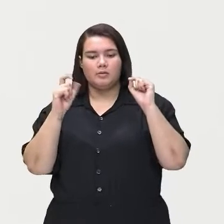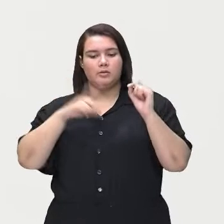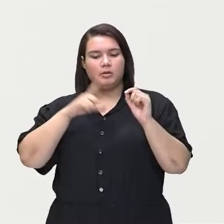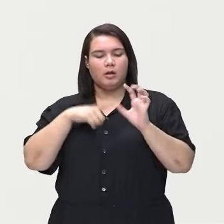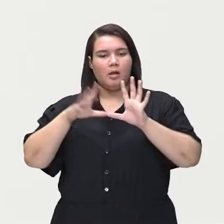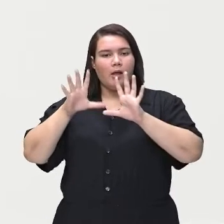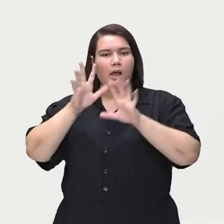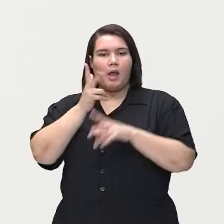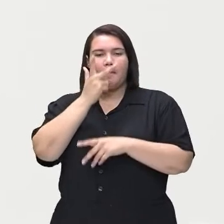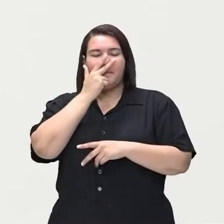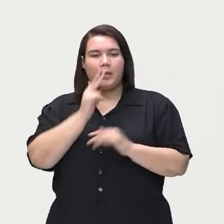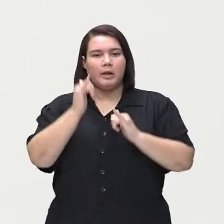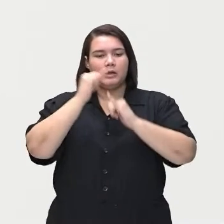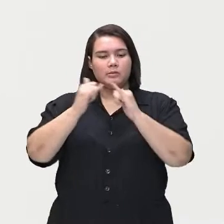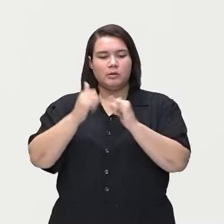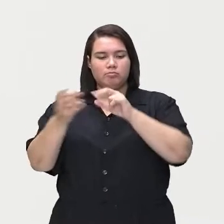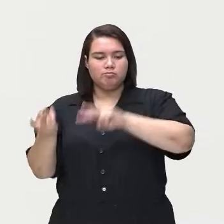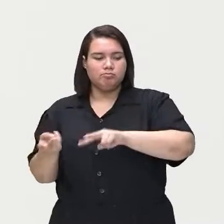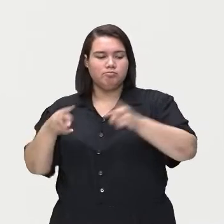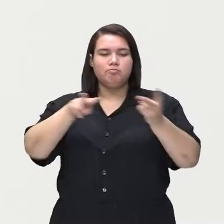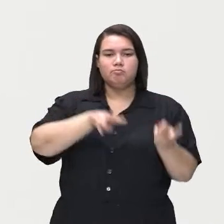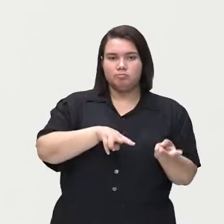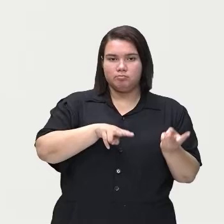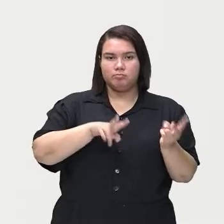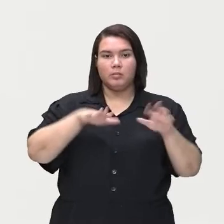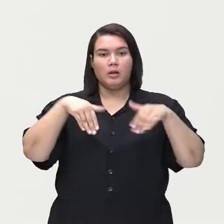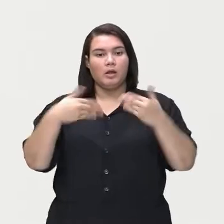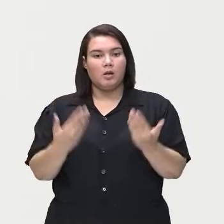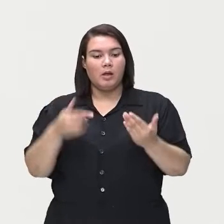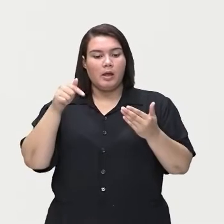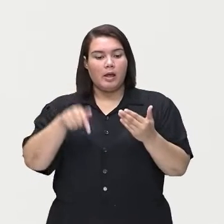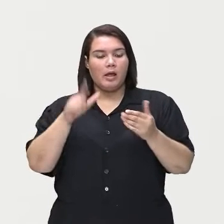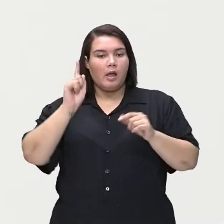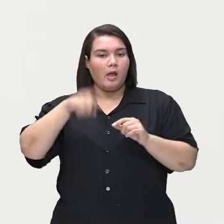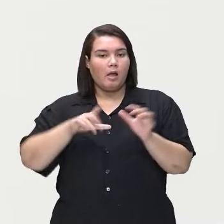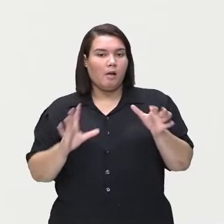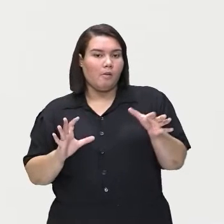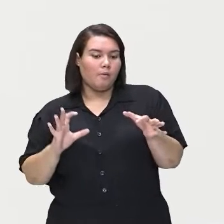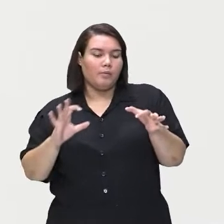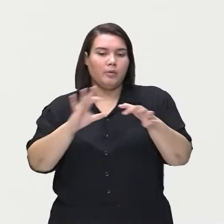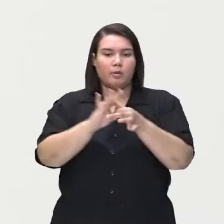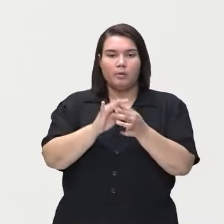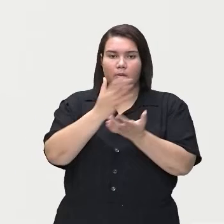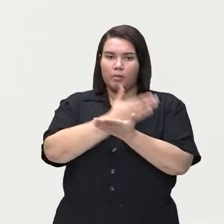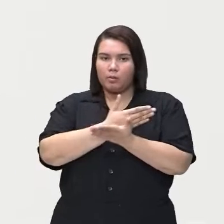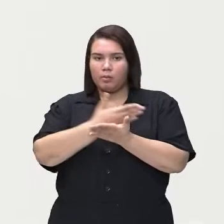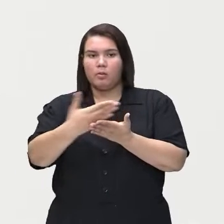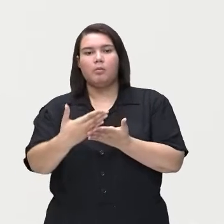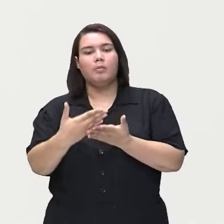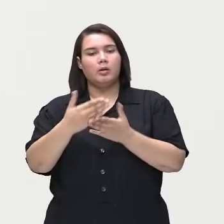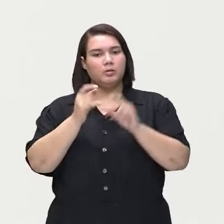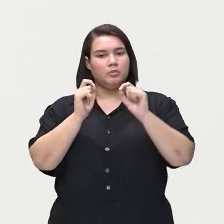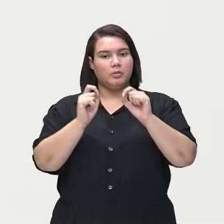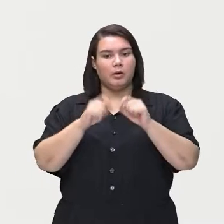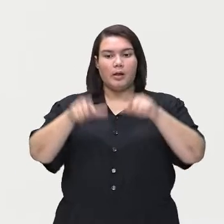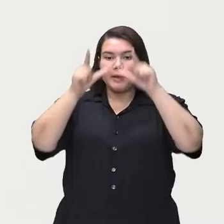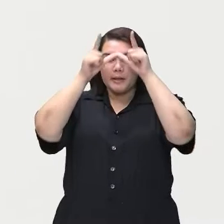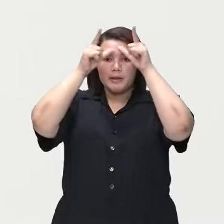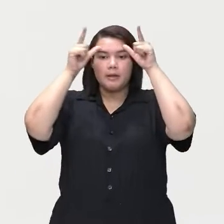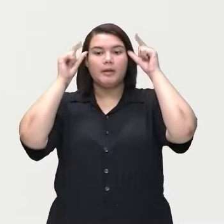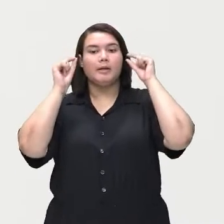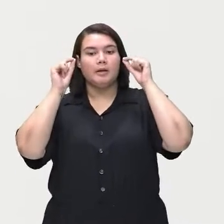cultura. Então, é correto a gente dizer que essa fusão acontece a partir do momento em que a Grécia